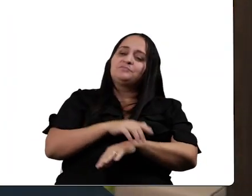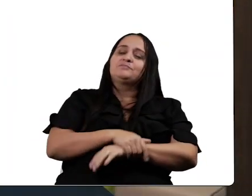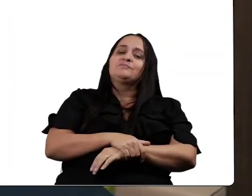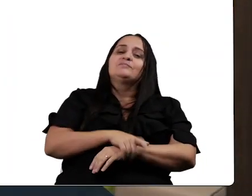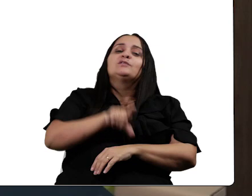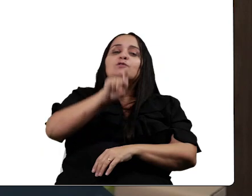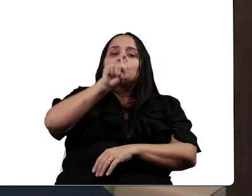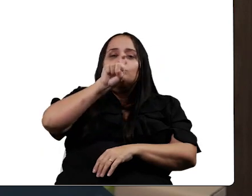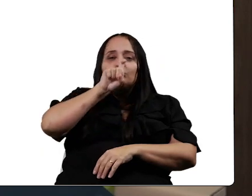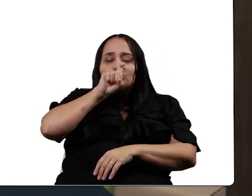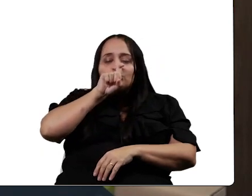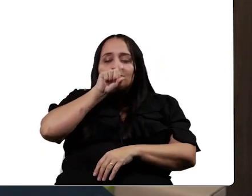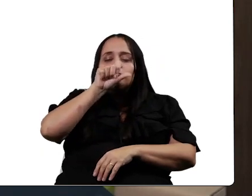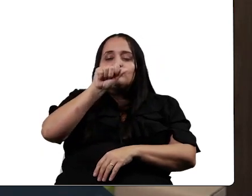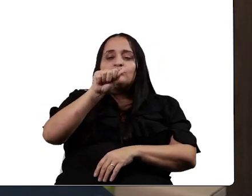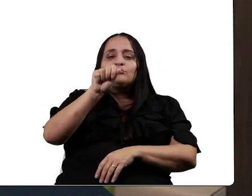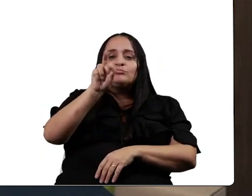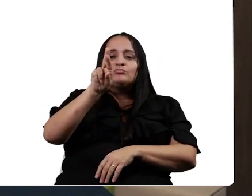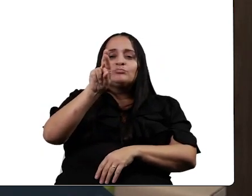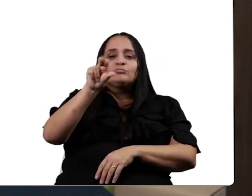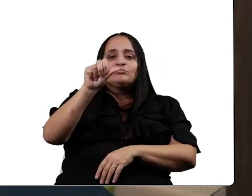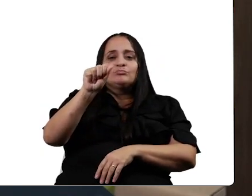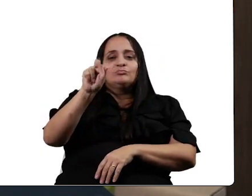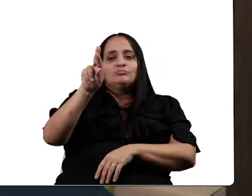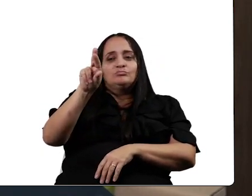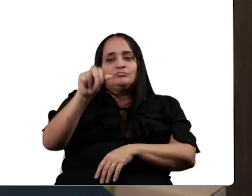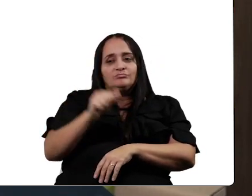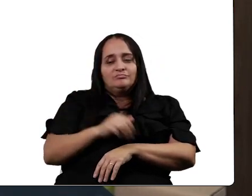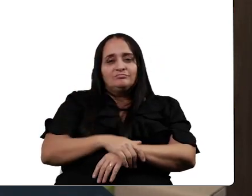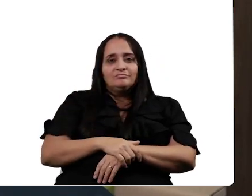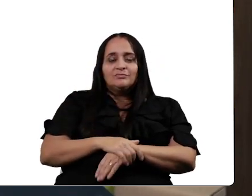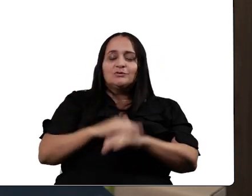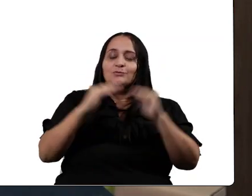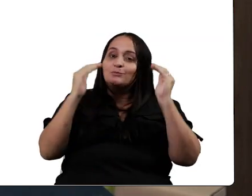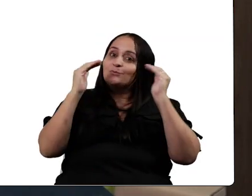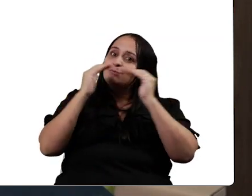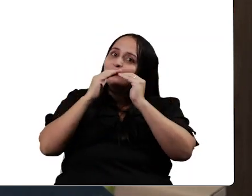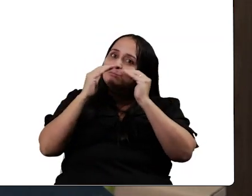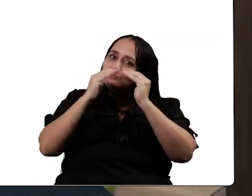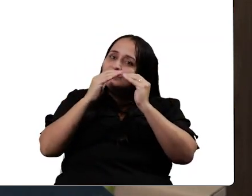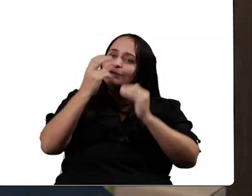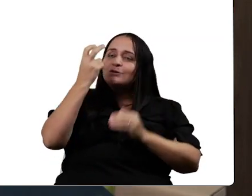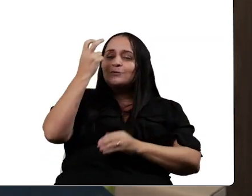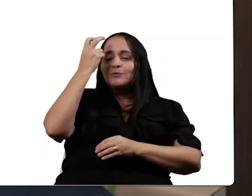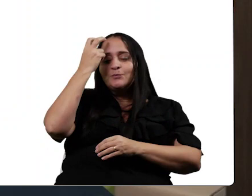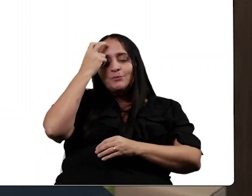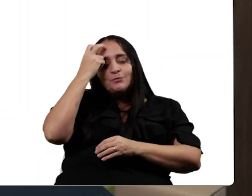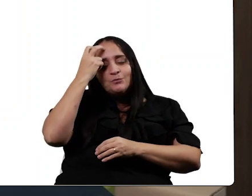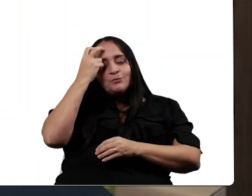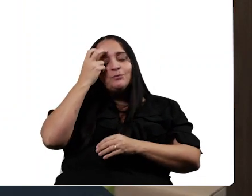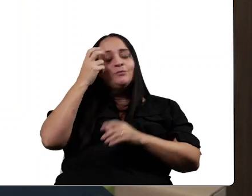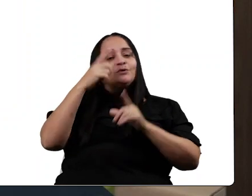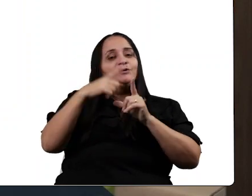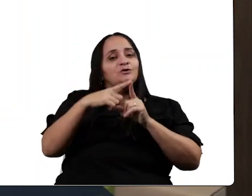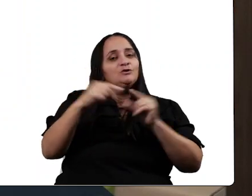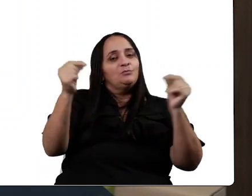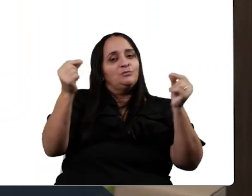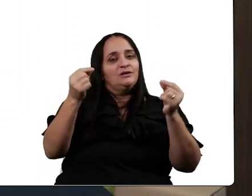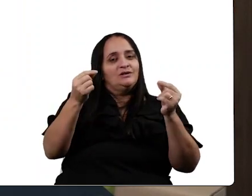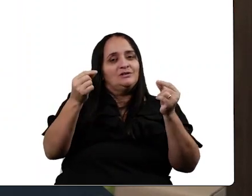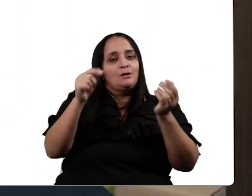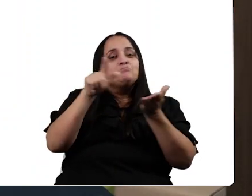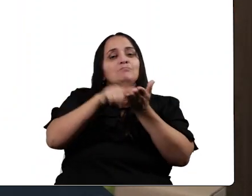tá? Muito a ver com a cultura japonesa, da dobradura de papel. Então,